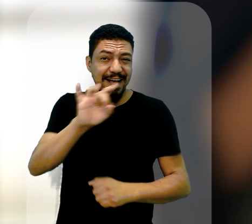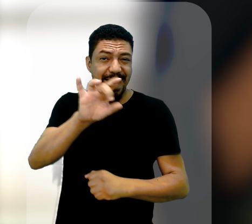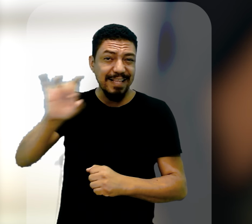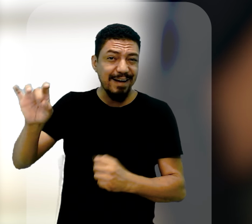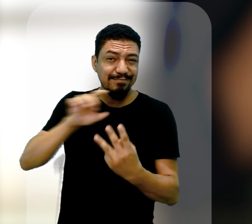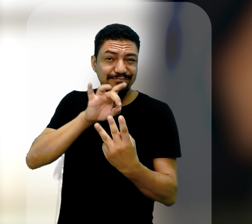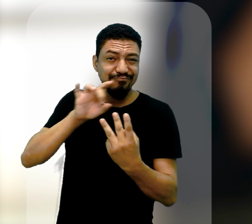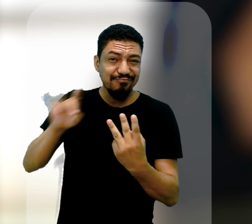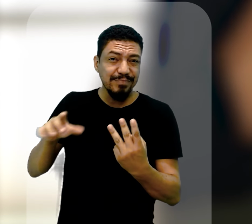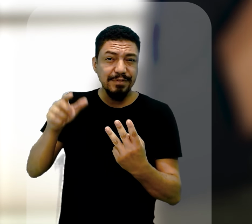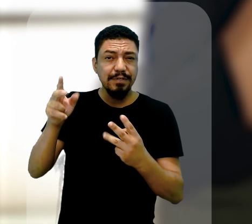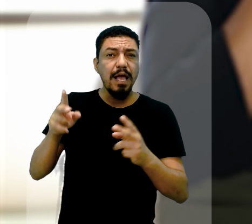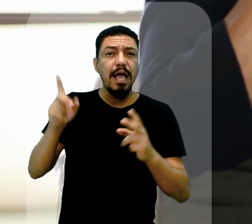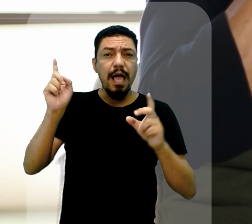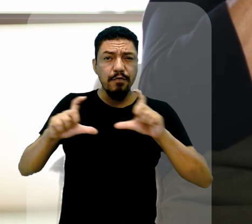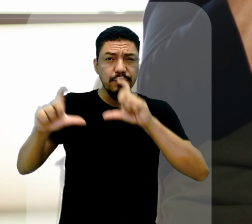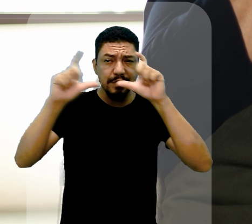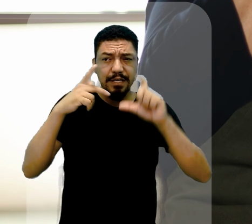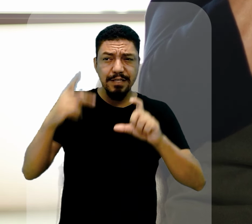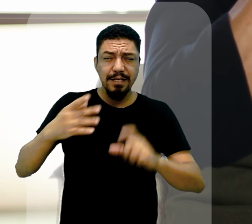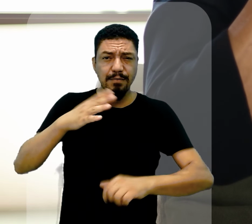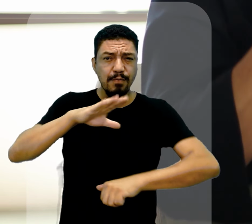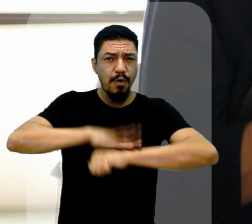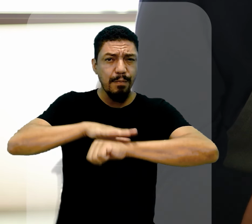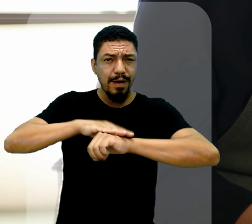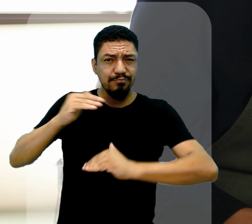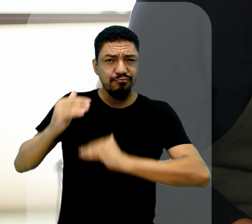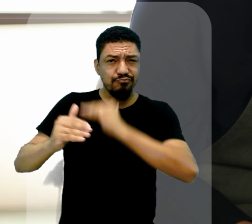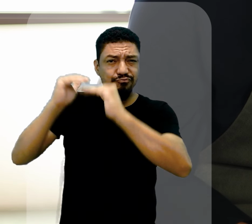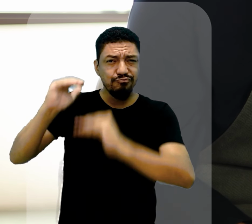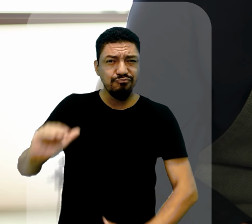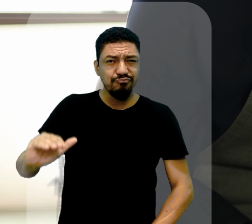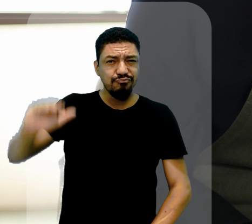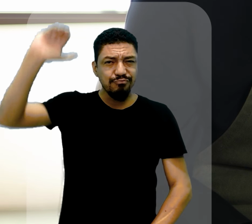crescimento desses meninos. Ela toma um gole de café.